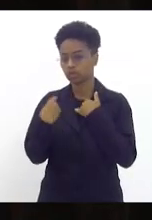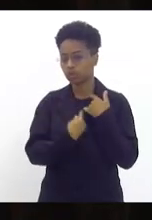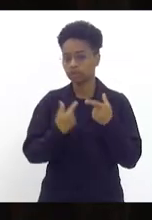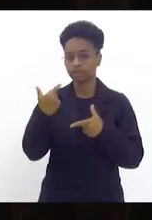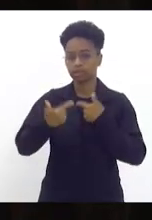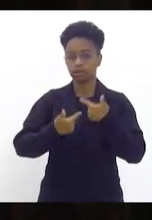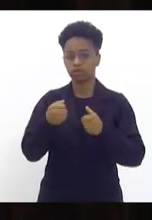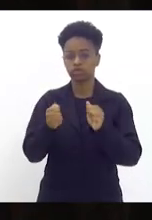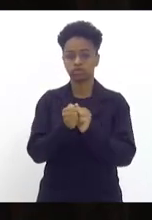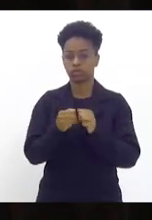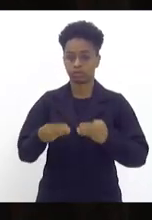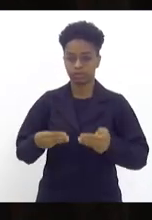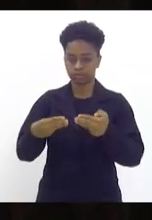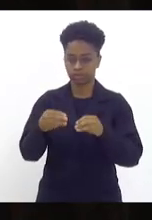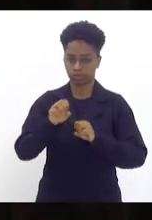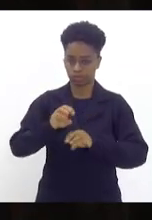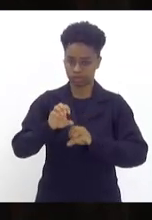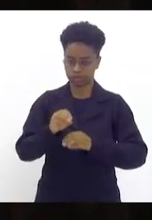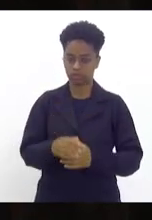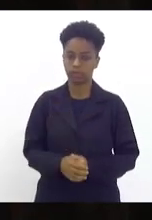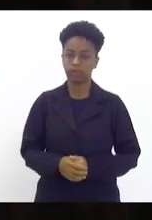MEC. Não conseguimos, fizemos